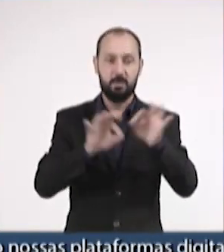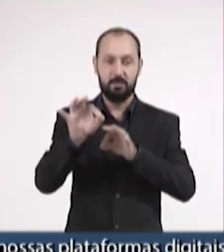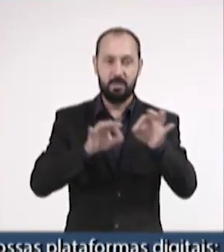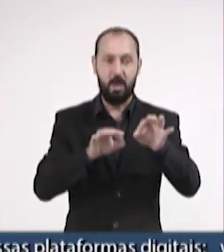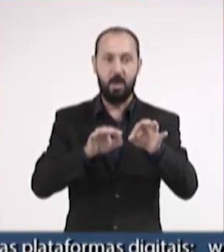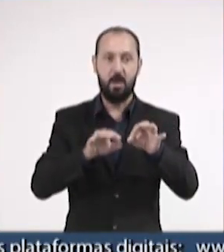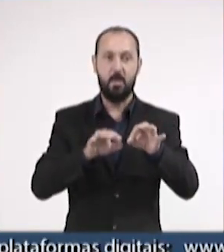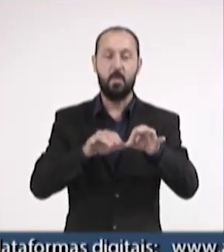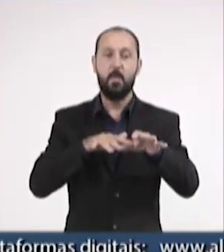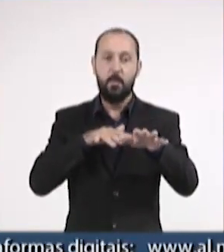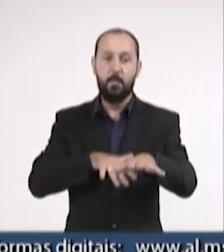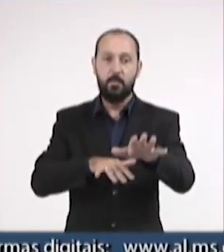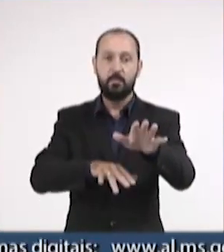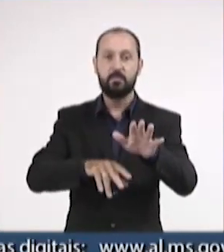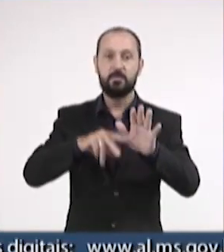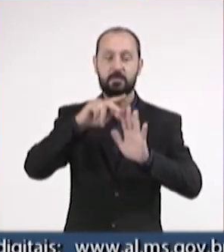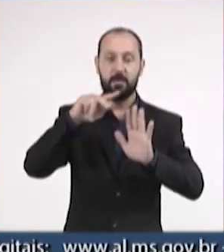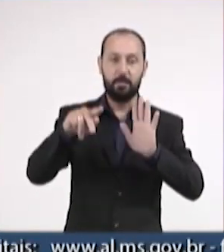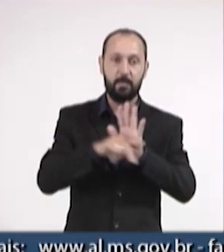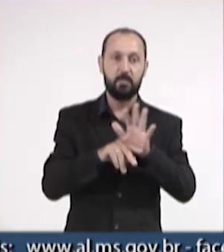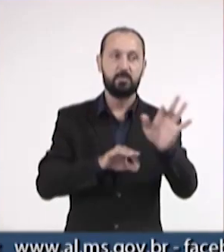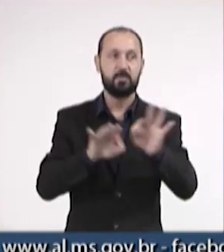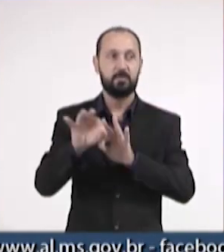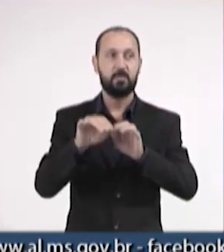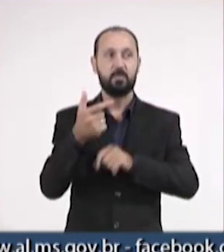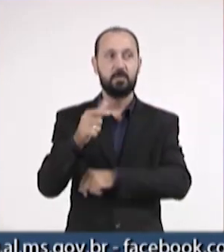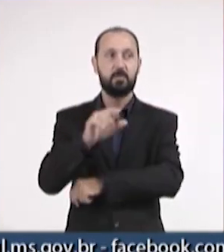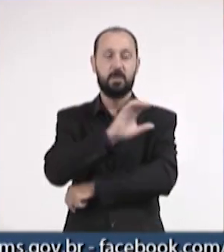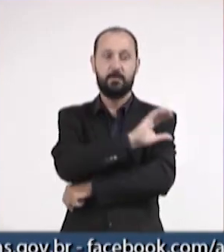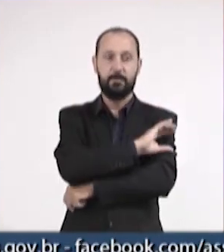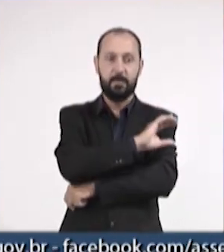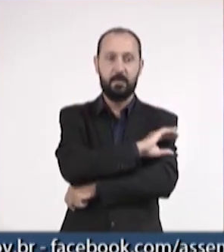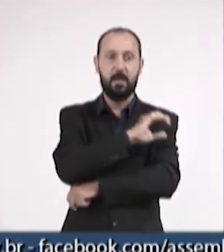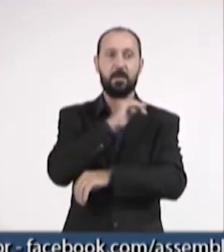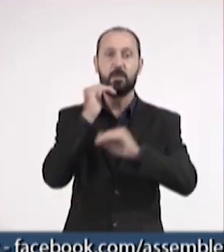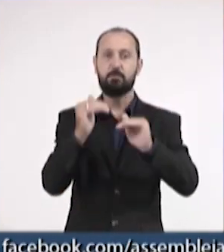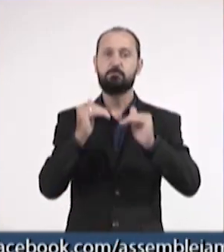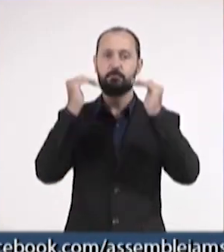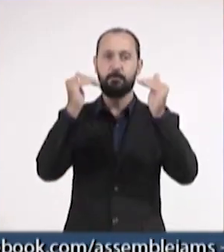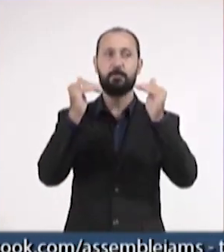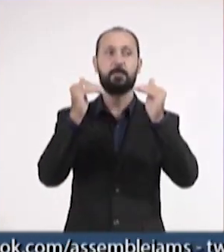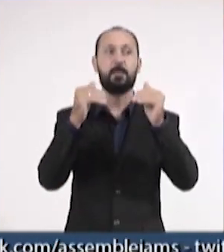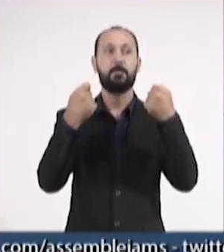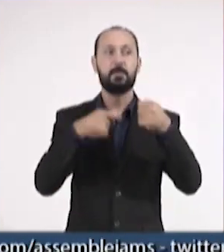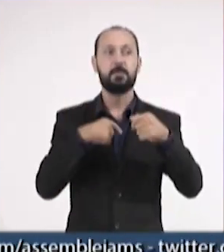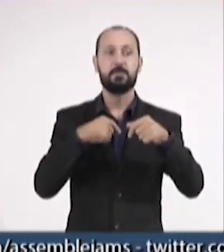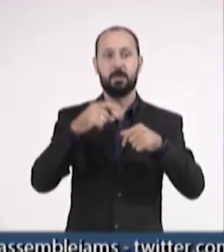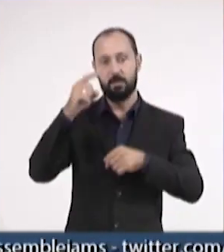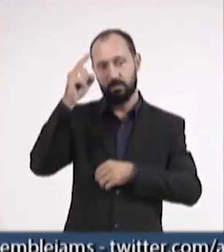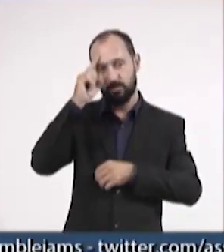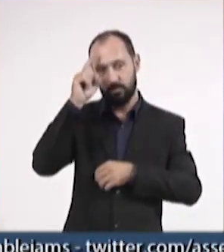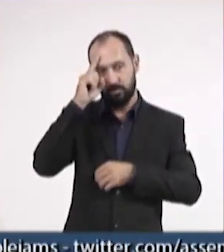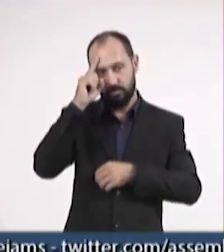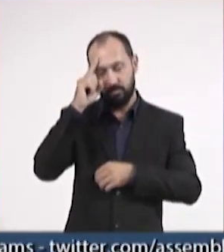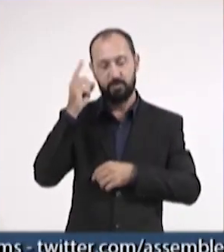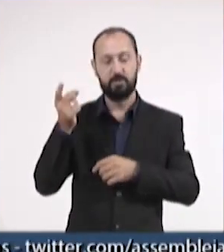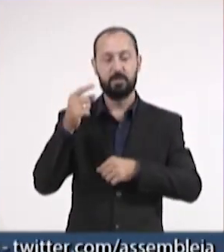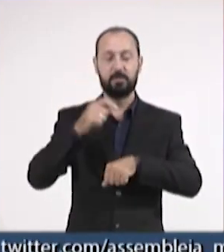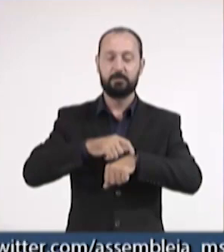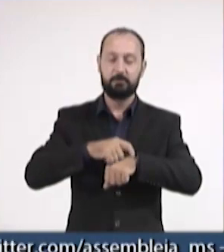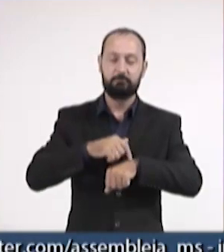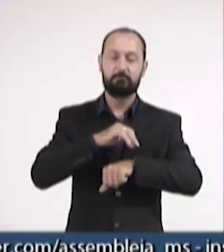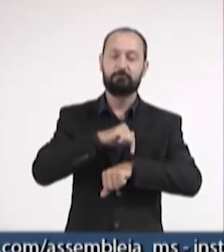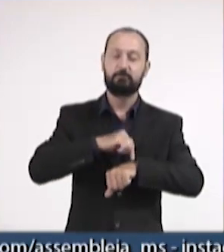movimento assim, que se auto-organiza, que não tem coordenação e que não tem hierarquia, a gente precisa marchar todo dia, todo minuto e